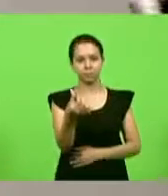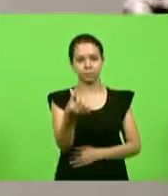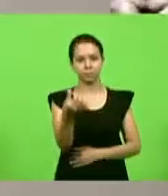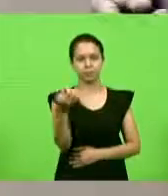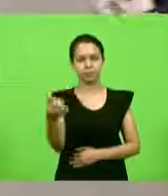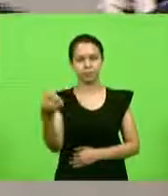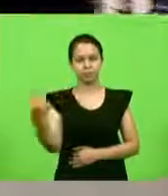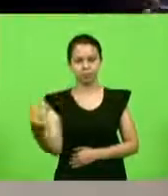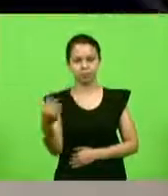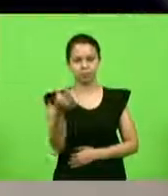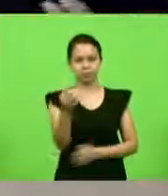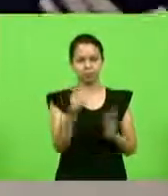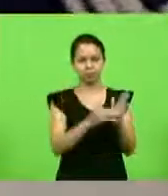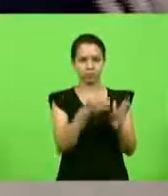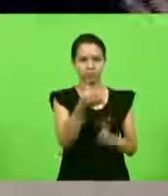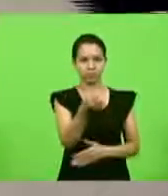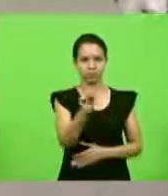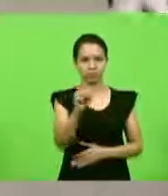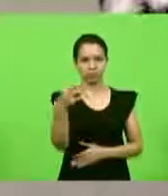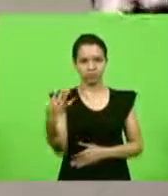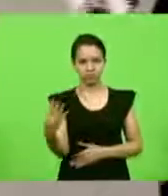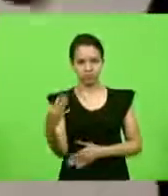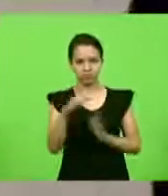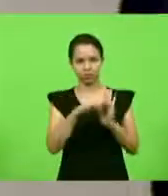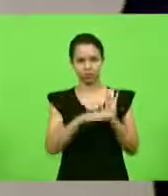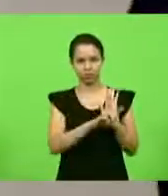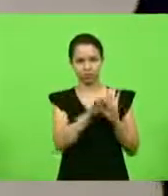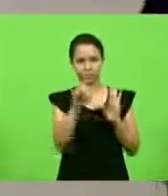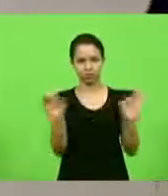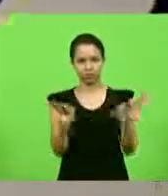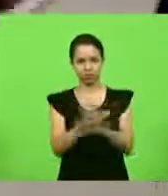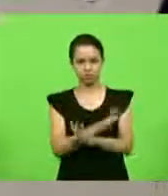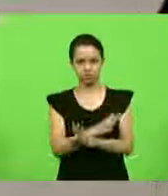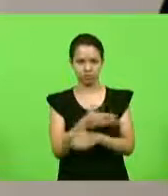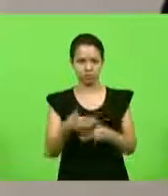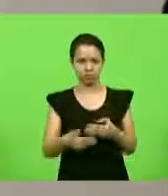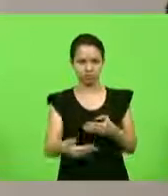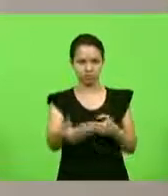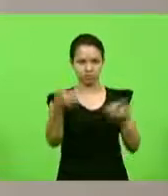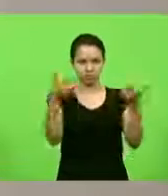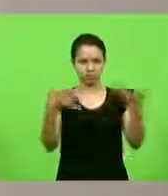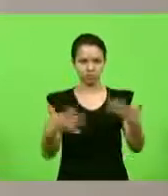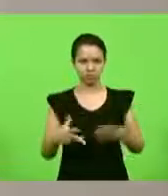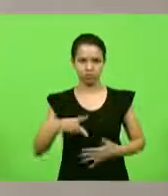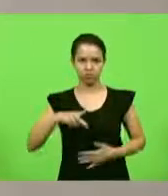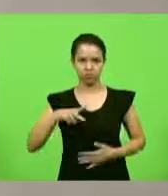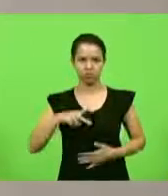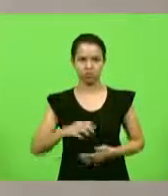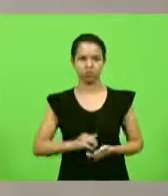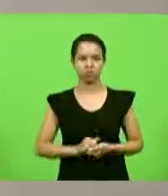a 684. Fim da ordem do dia. Passamos às explicações pessoais.